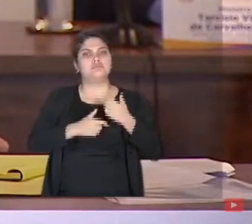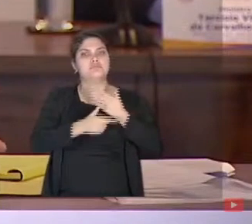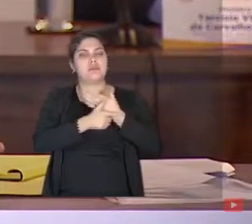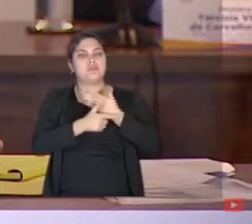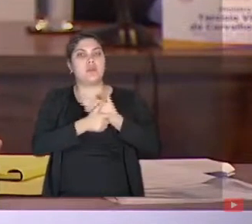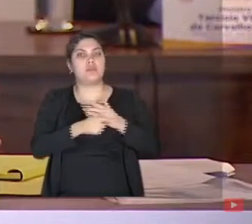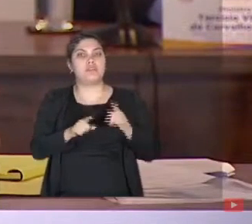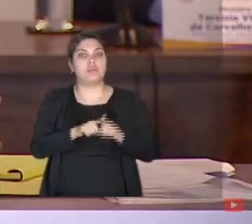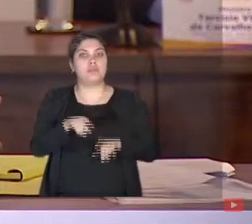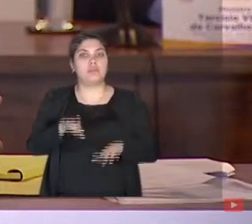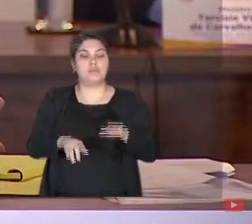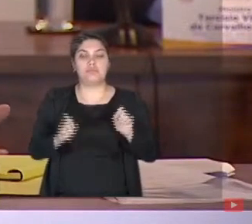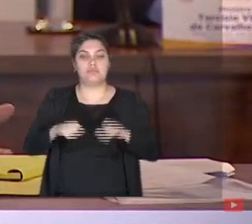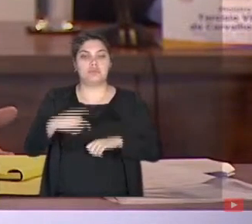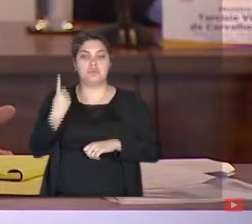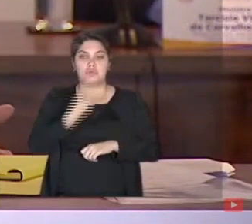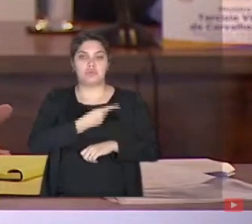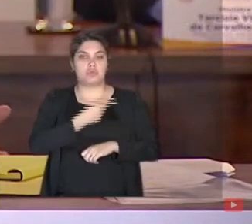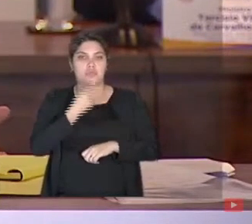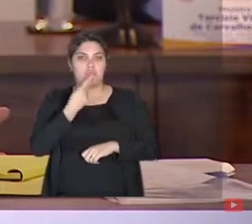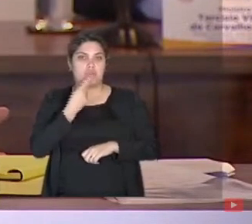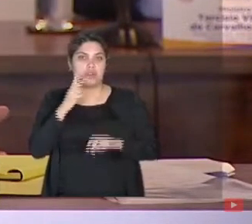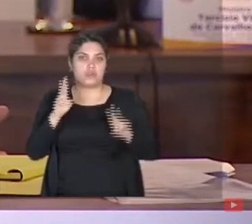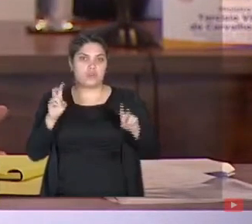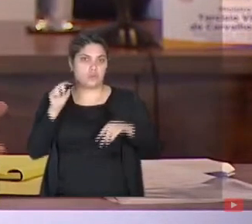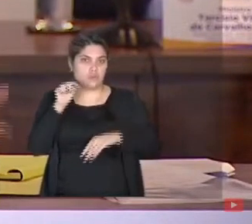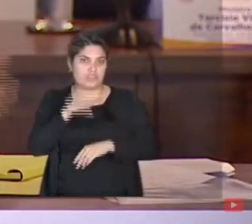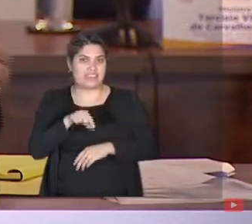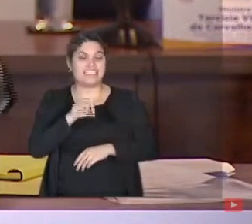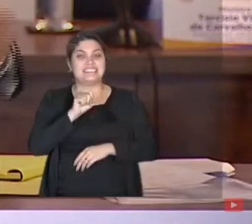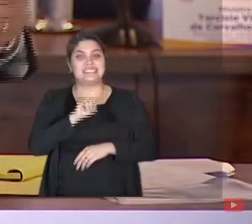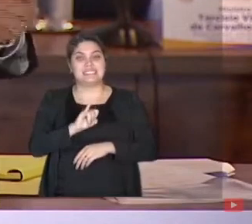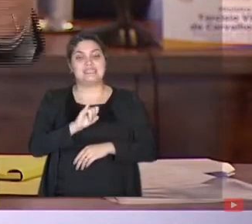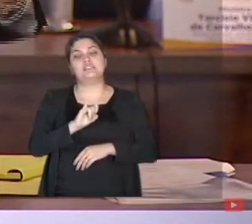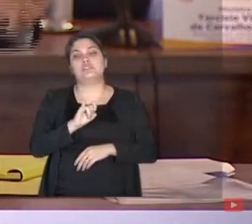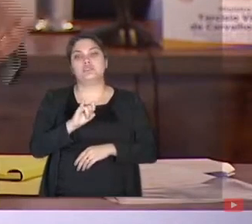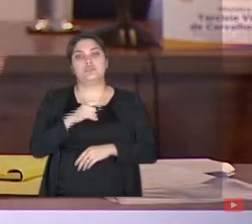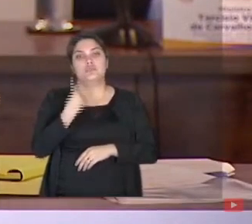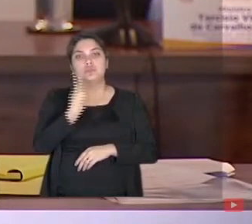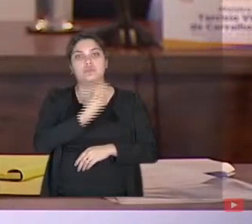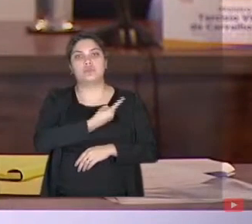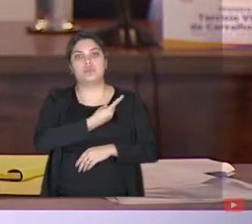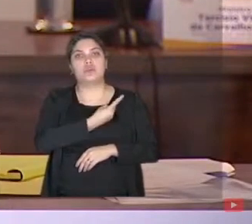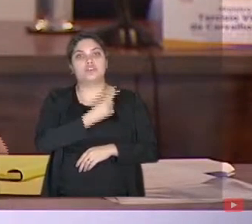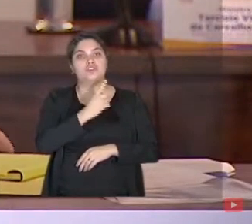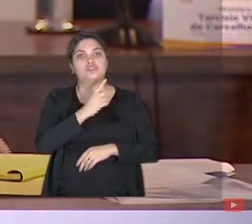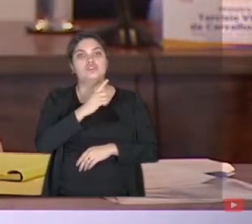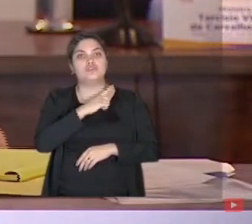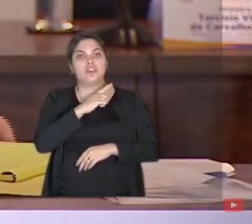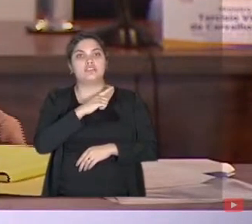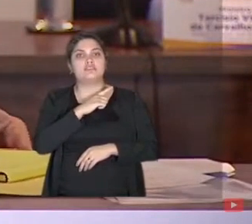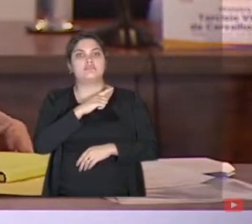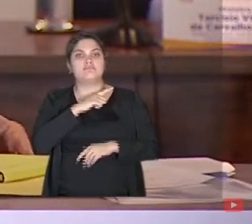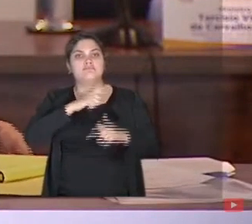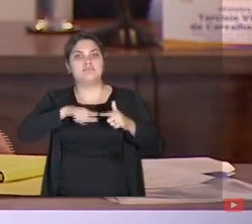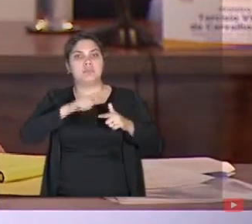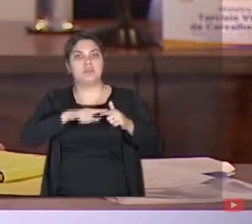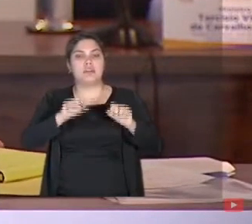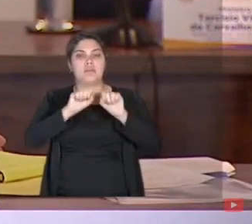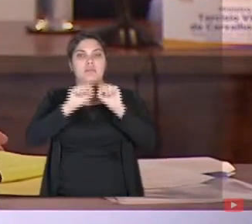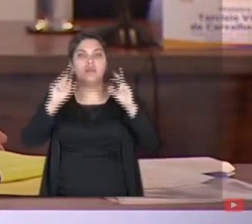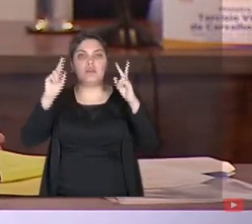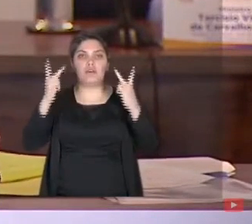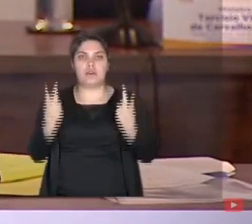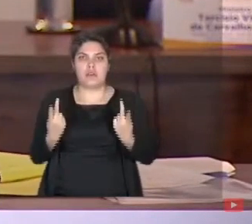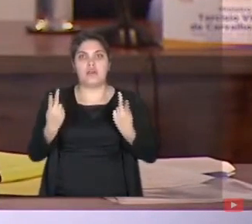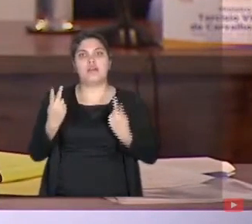que nós nem estivéssemos falando disso se não tivéssemos tido o problema de hardware